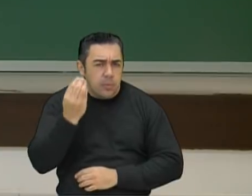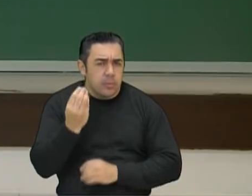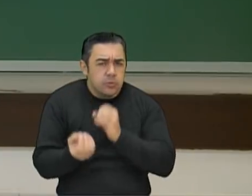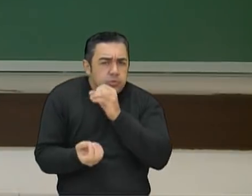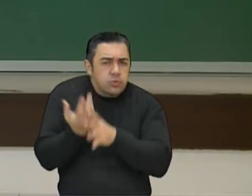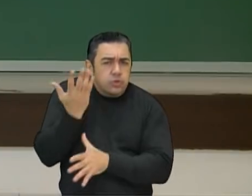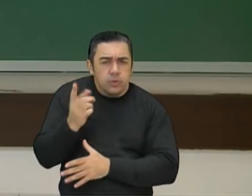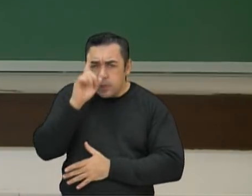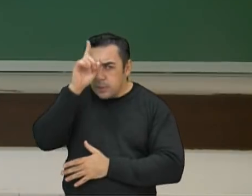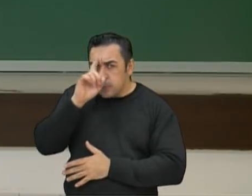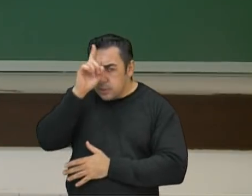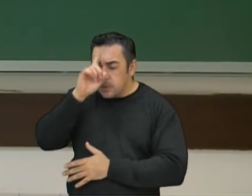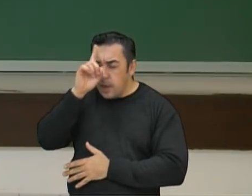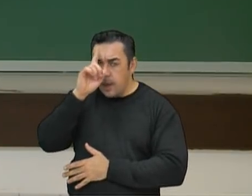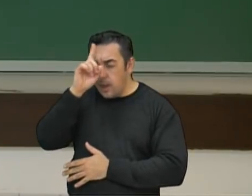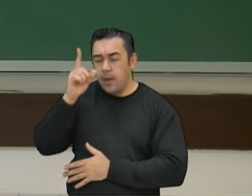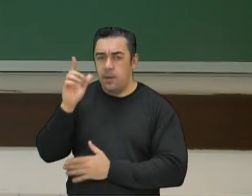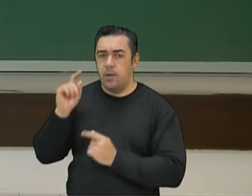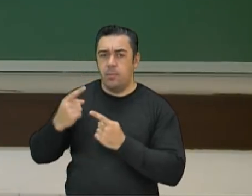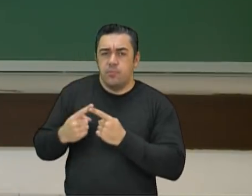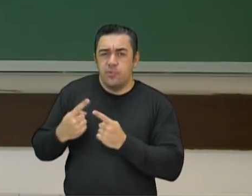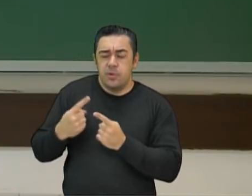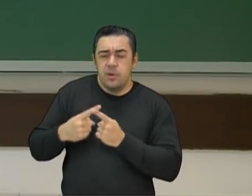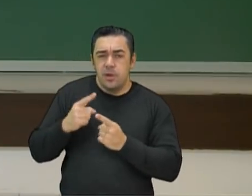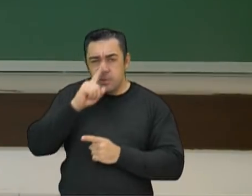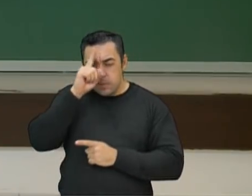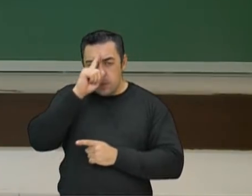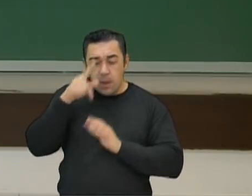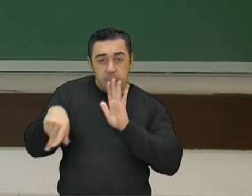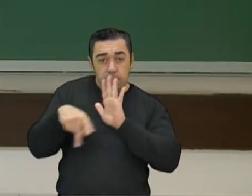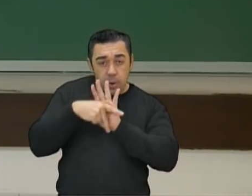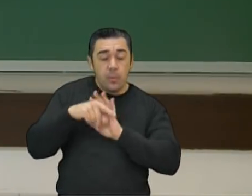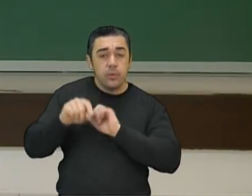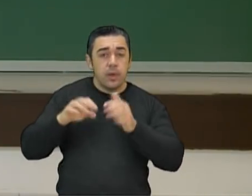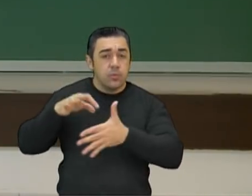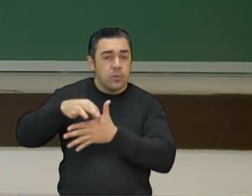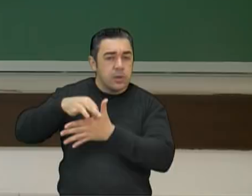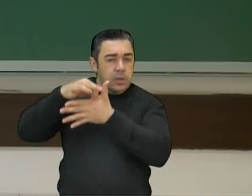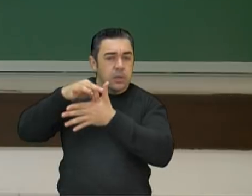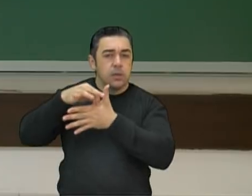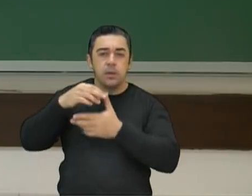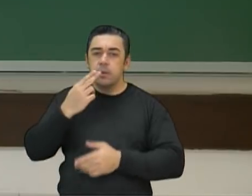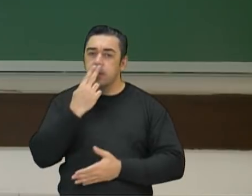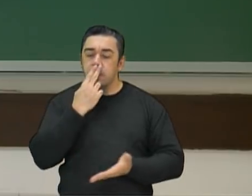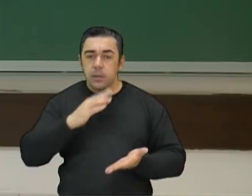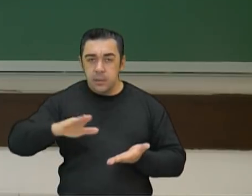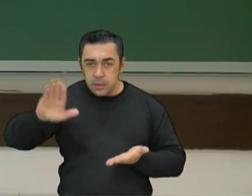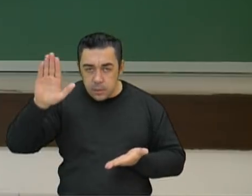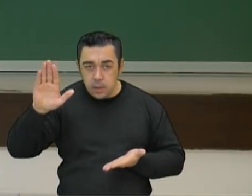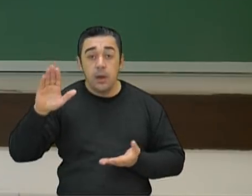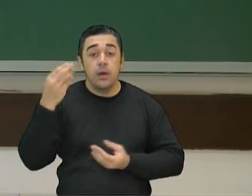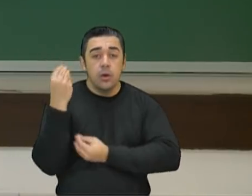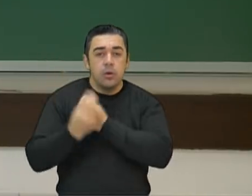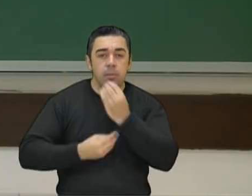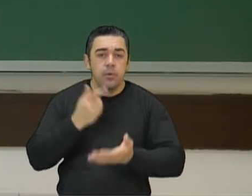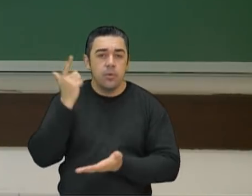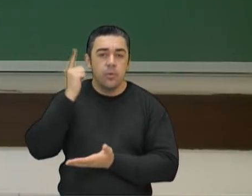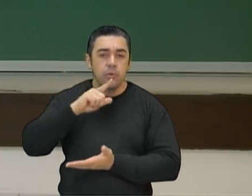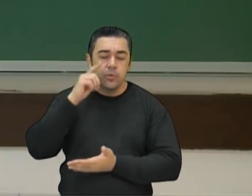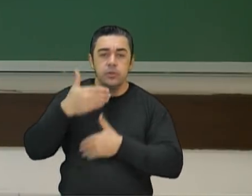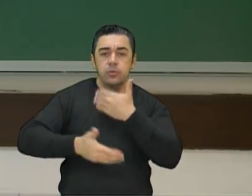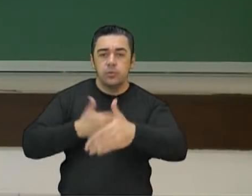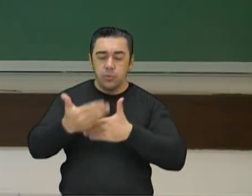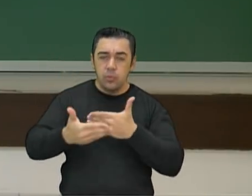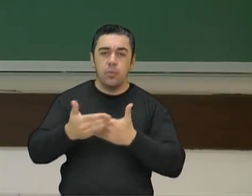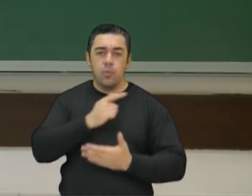surgiram as ideias defendidas pelo nazismo e pelo Hitler, seu líder, e como ele chegou até o governo